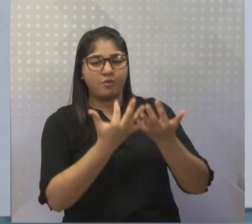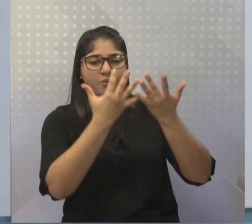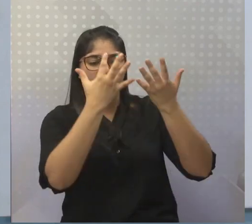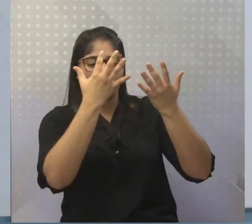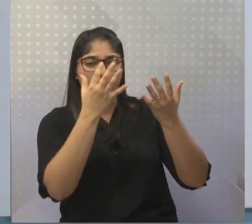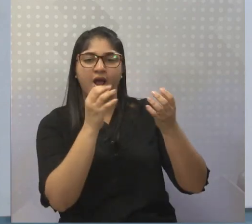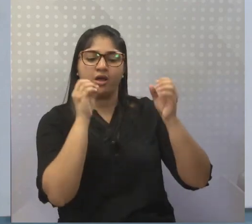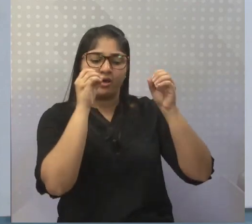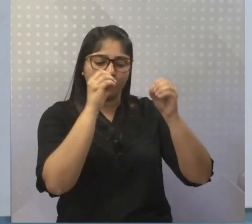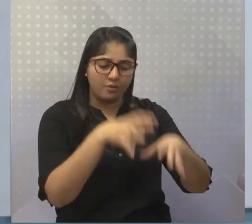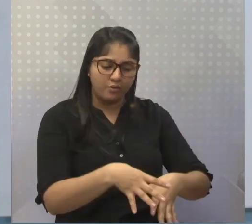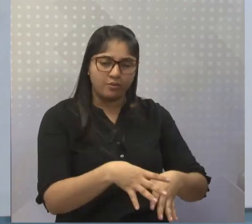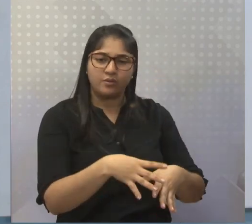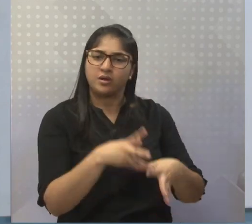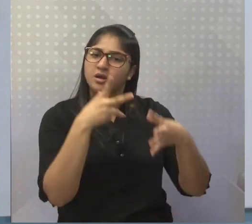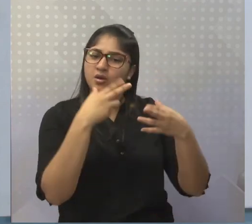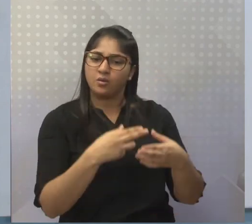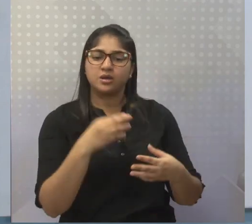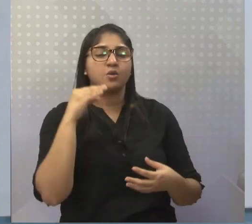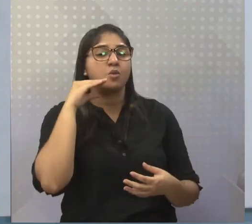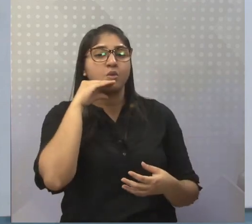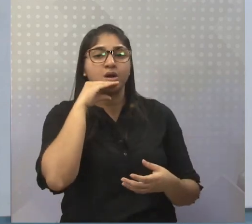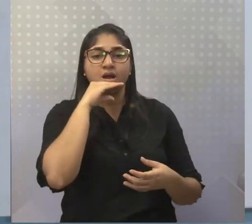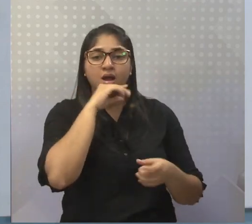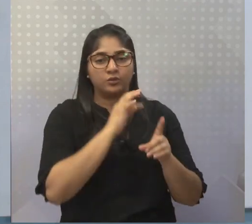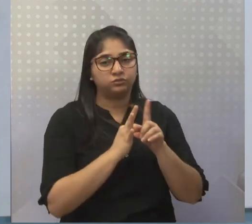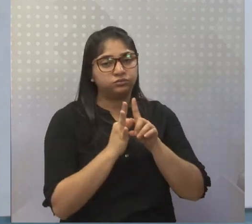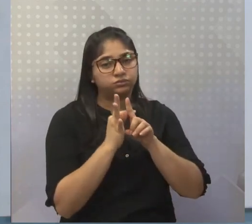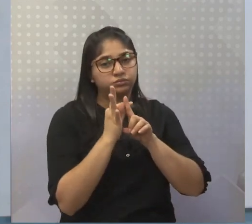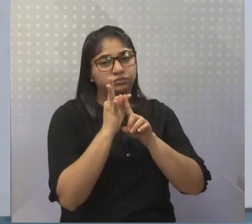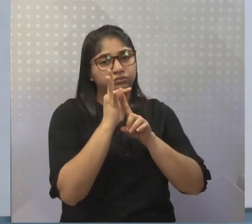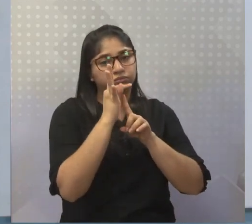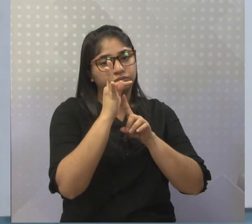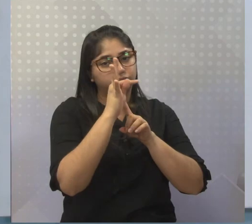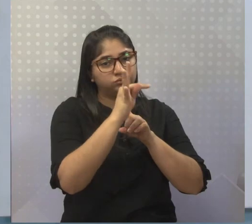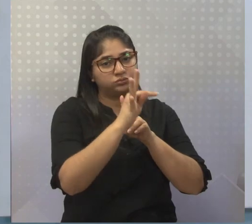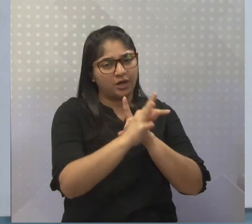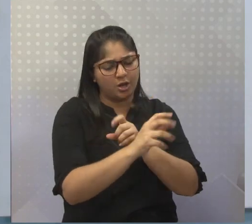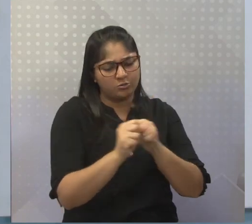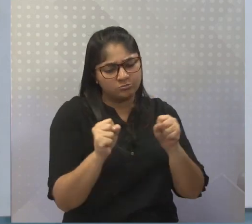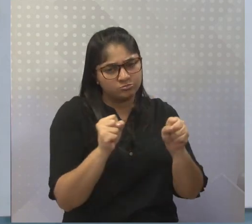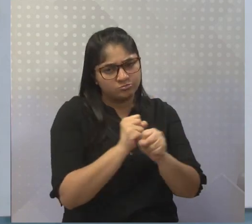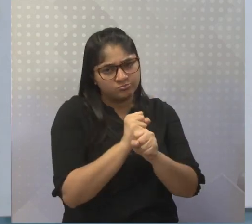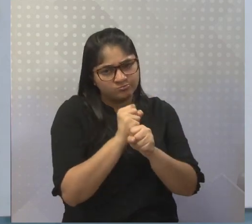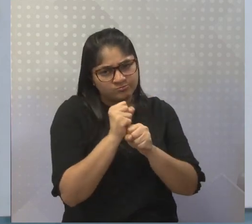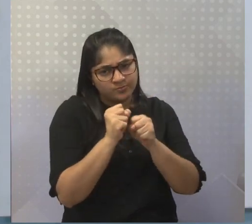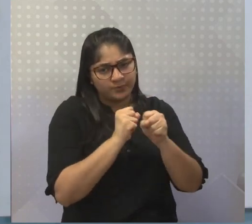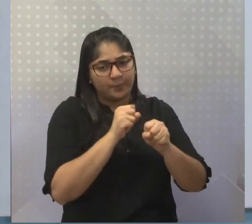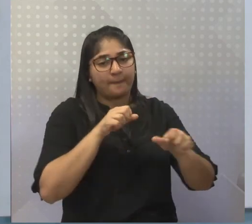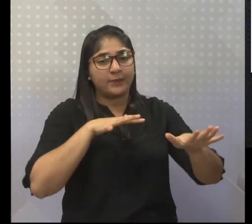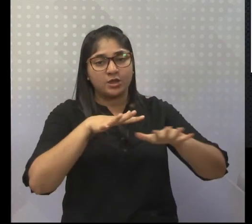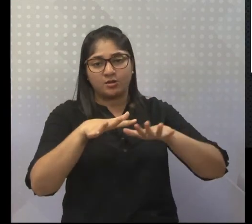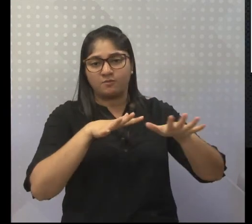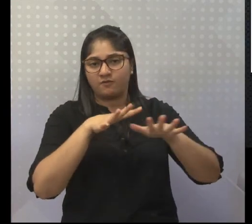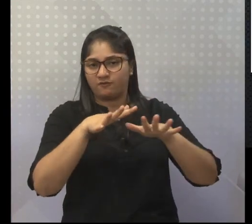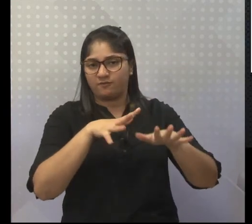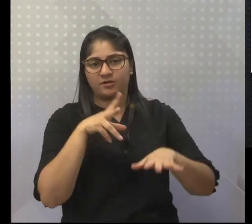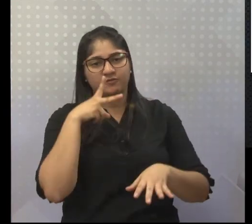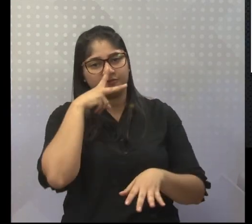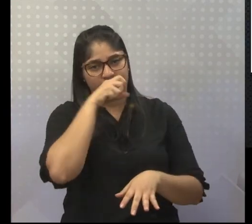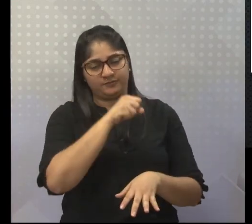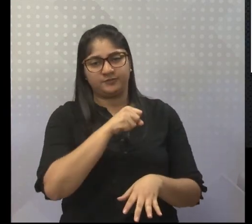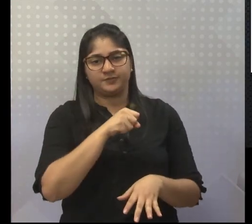então o calor vai aumentar aumentando o calor vai aumentar a pressão aumentando a pressão o movimento vai ser maior